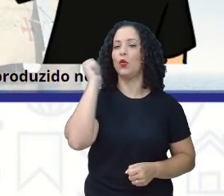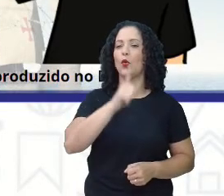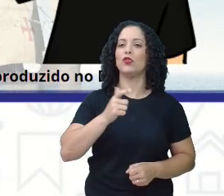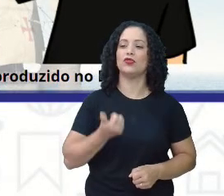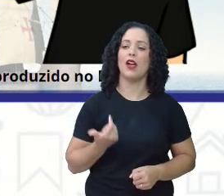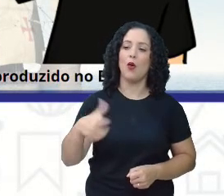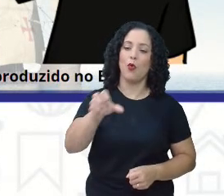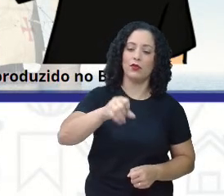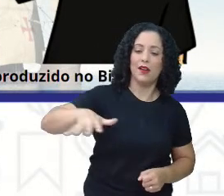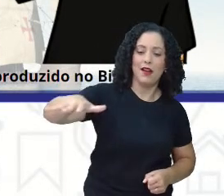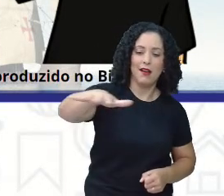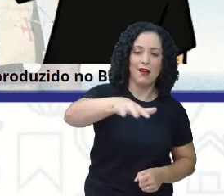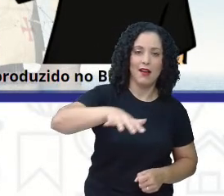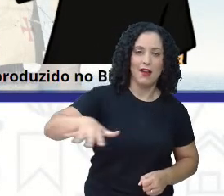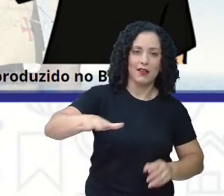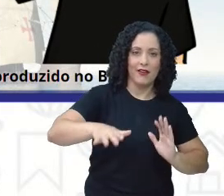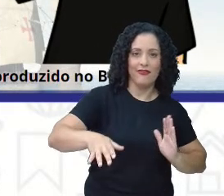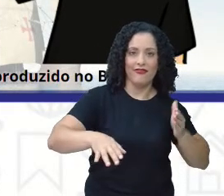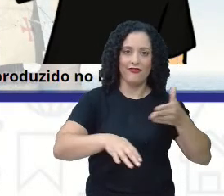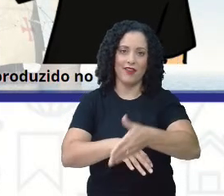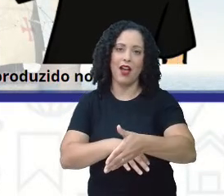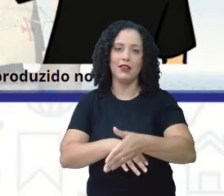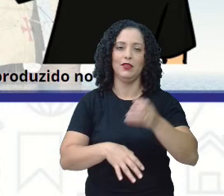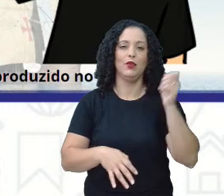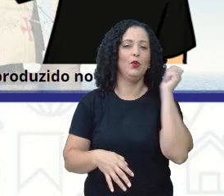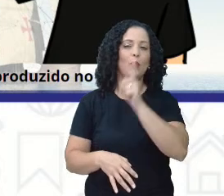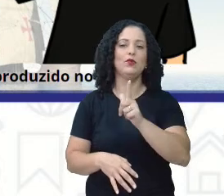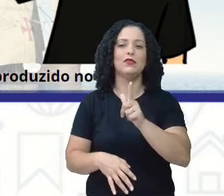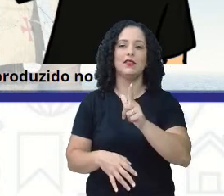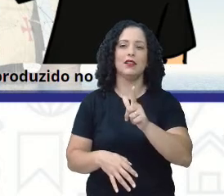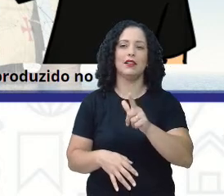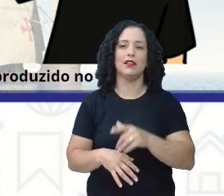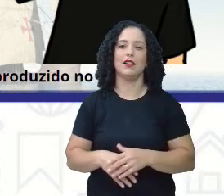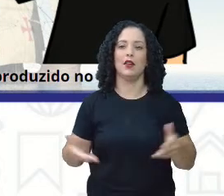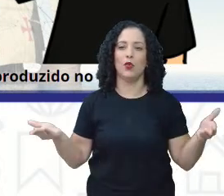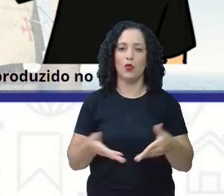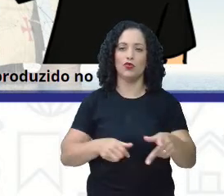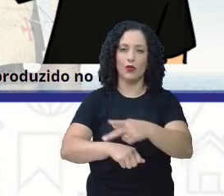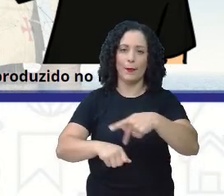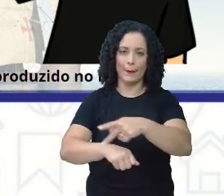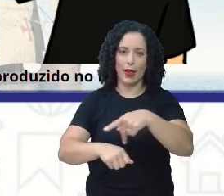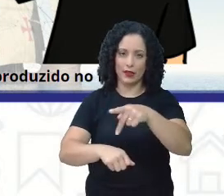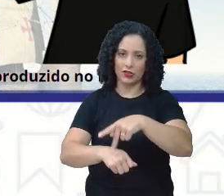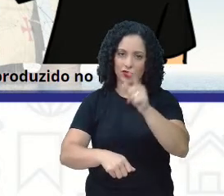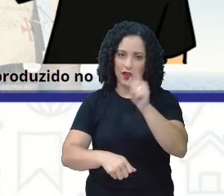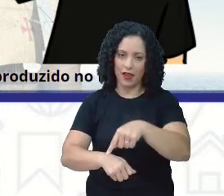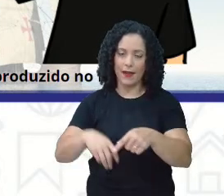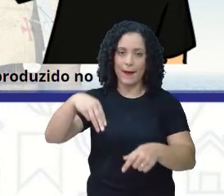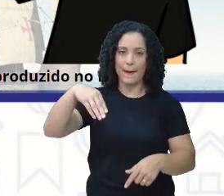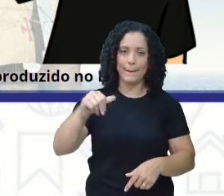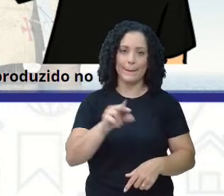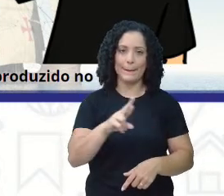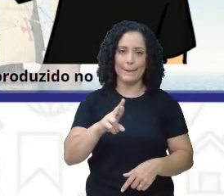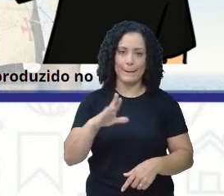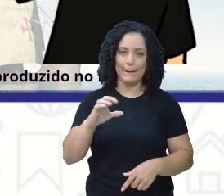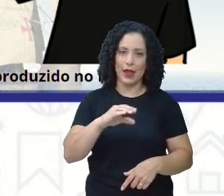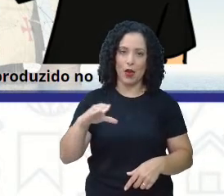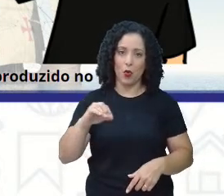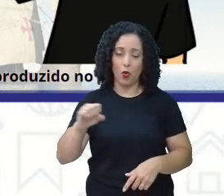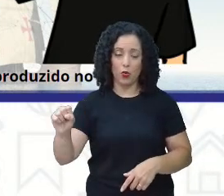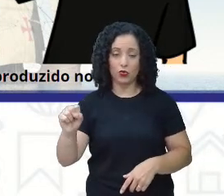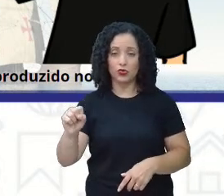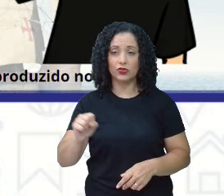ó, que faz fronteira, né, com o que hoje a gente entende como país, né, conhece como Marrocos, ficando ao longo da fronteira entre o